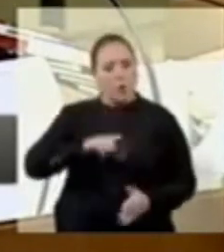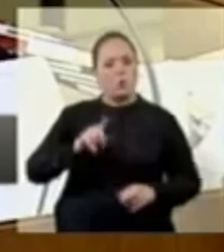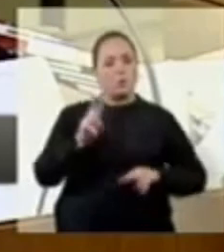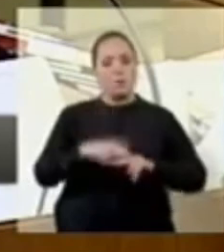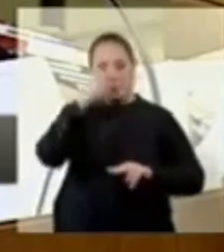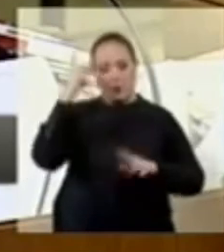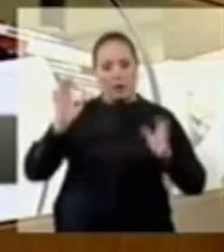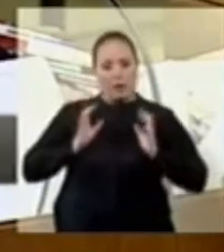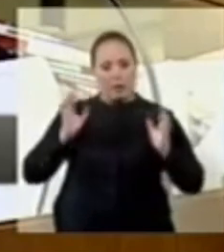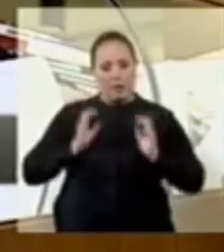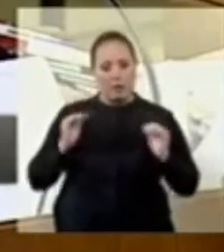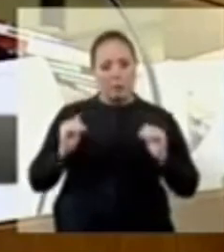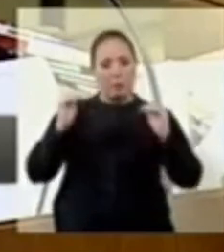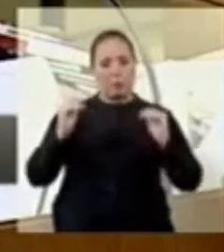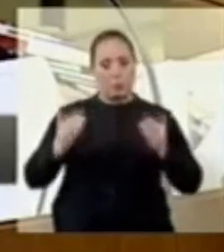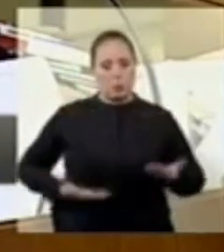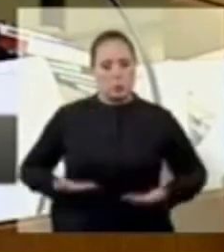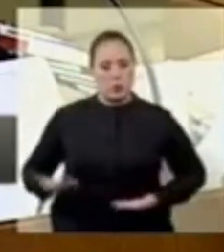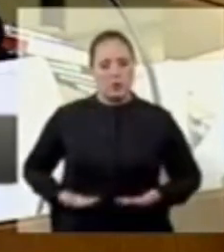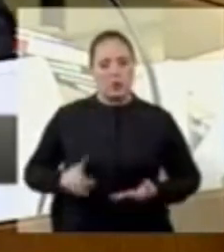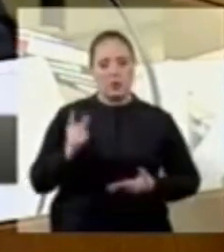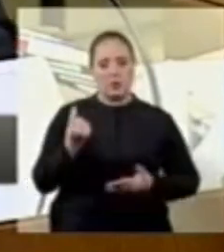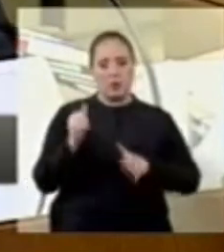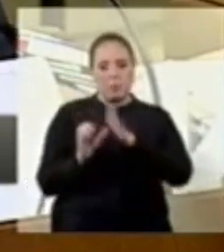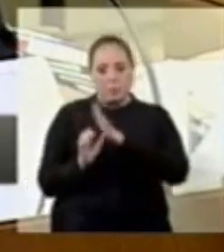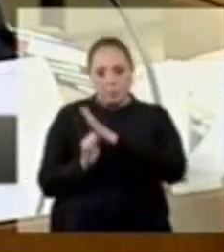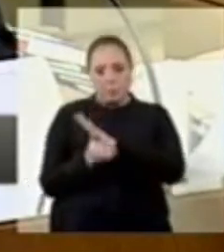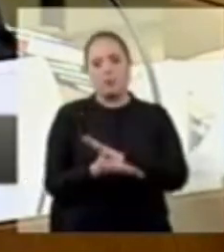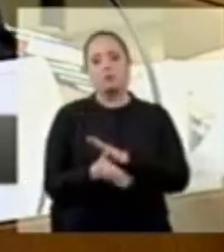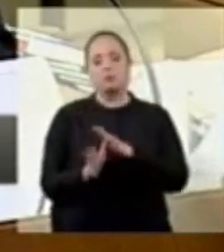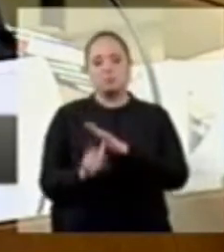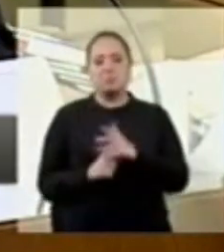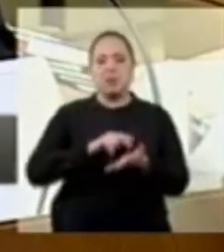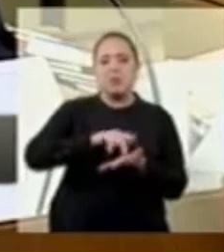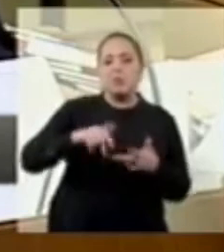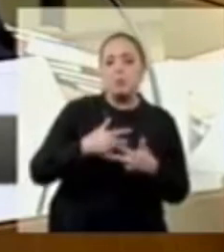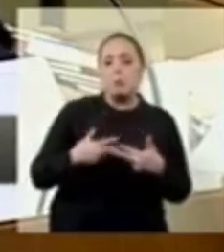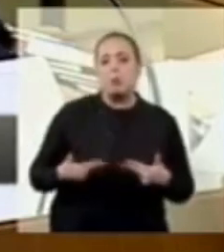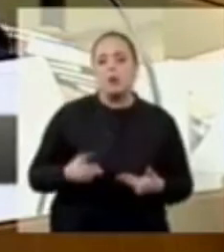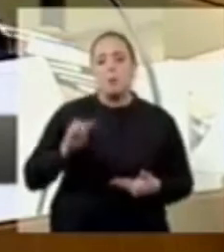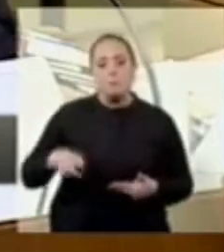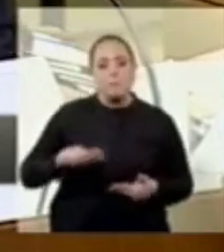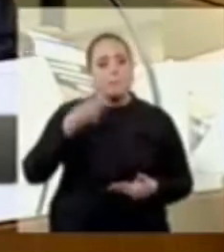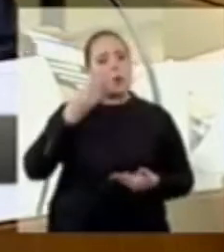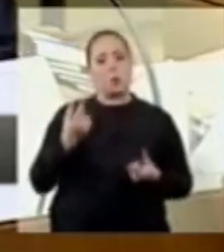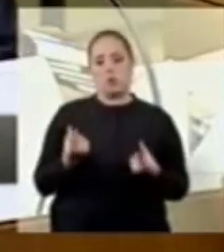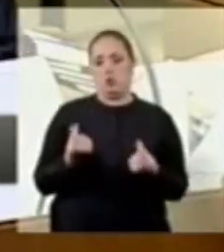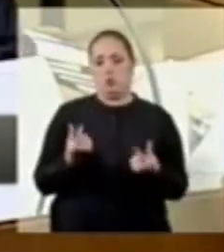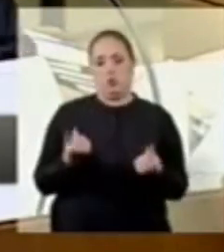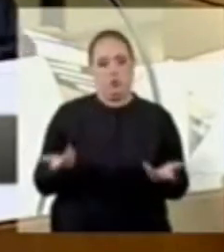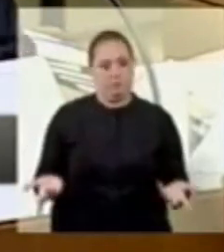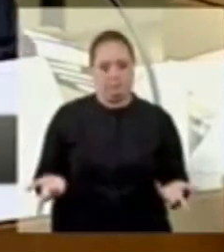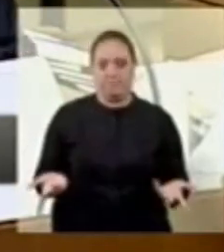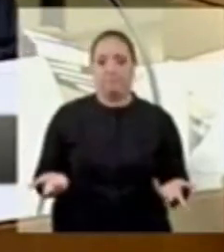essas pessoas que desviam por corrupção e outros delitos milhões de dinheiros